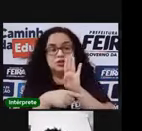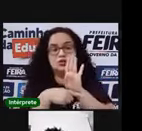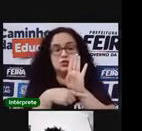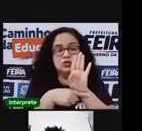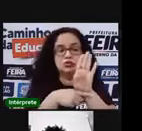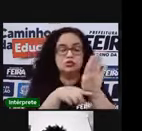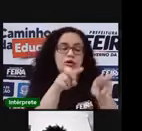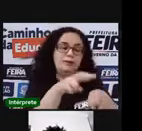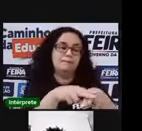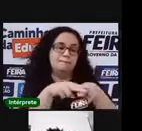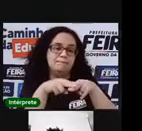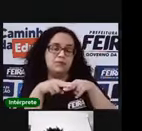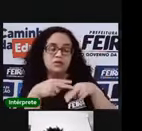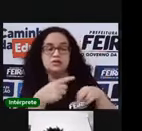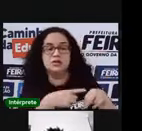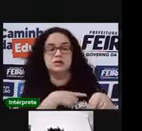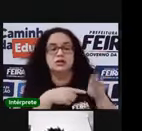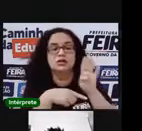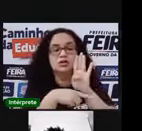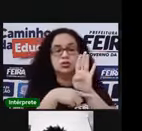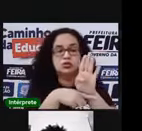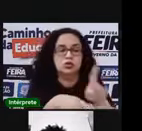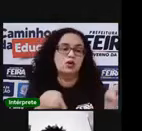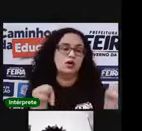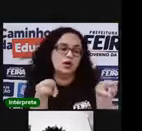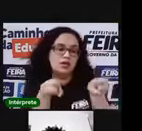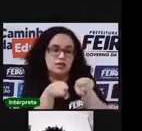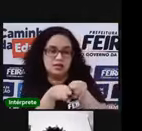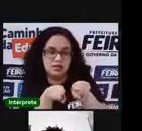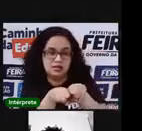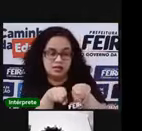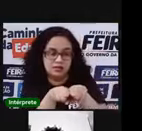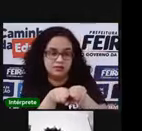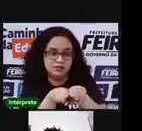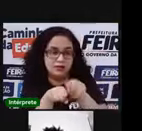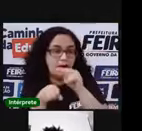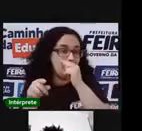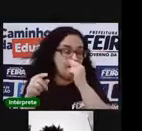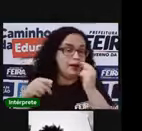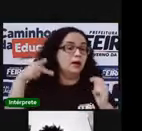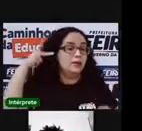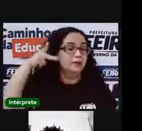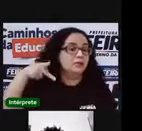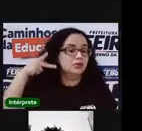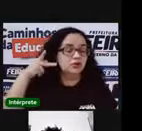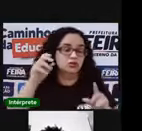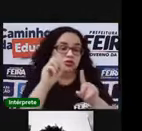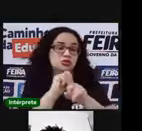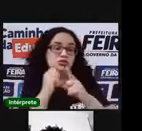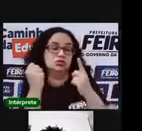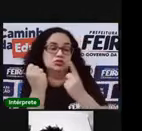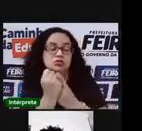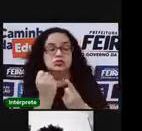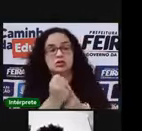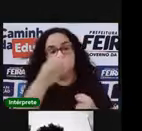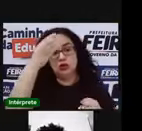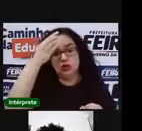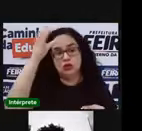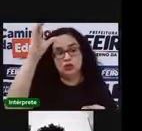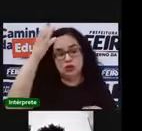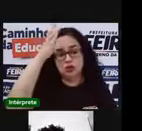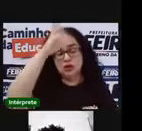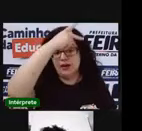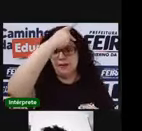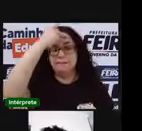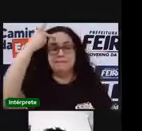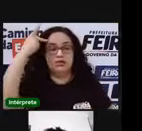que a solidariedade também é uma prática política, social, não é? Cultural. O povo